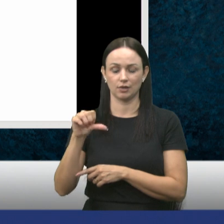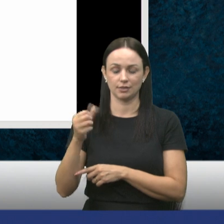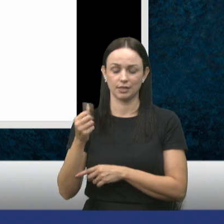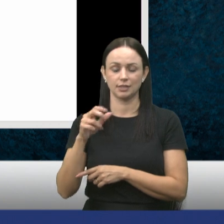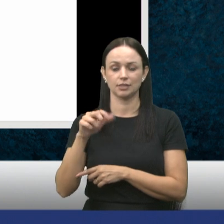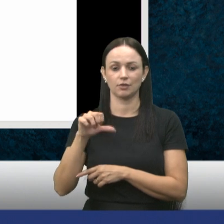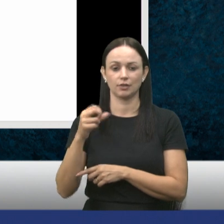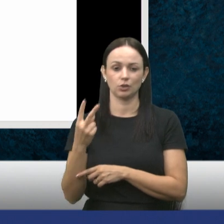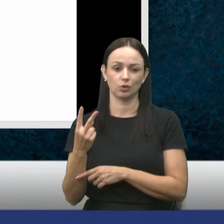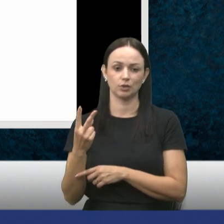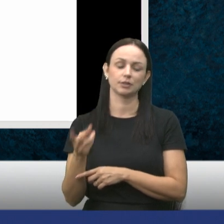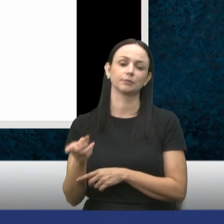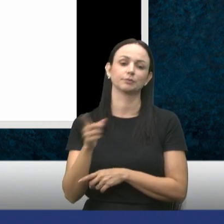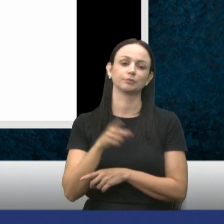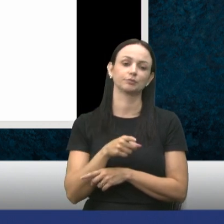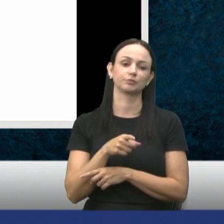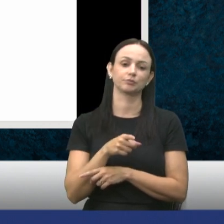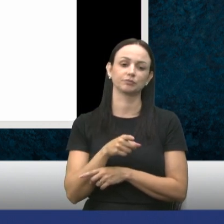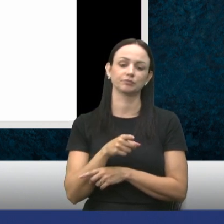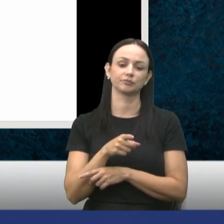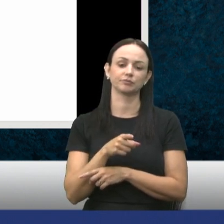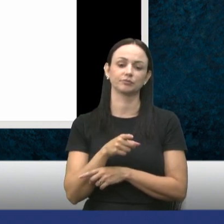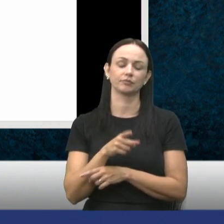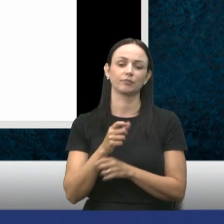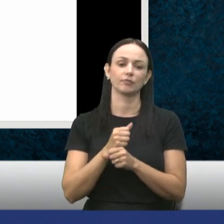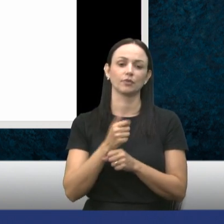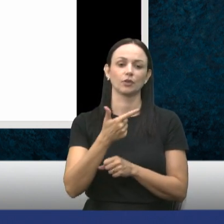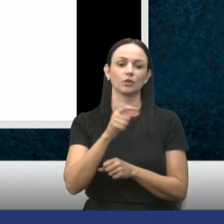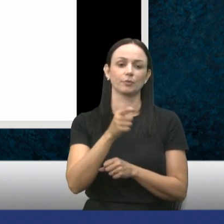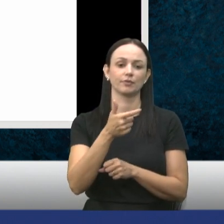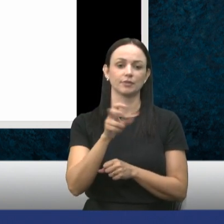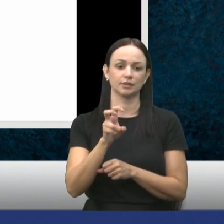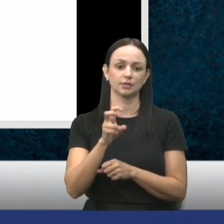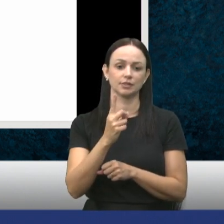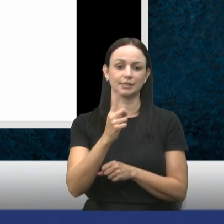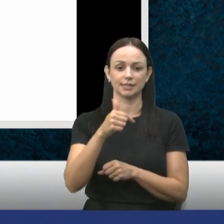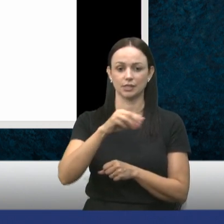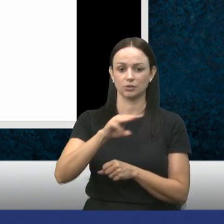22.026.092 e em 2025,